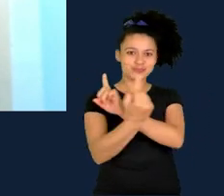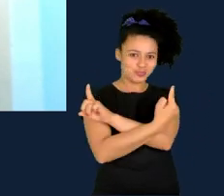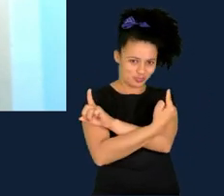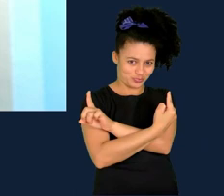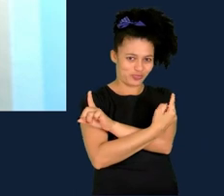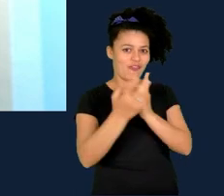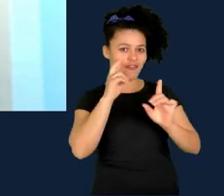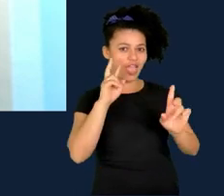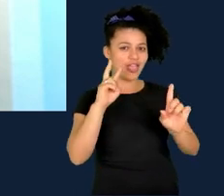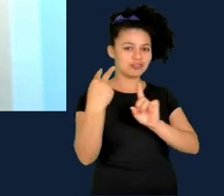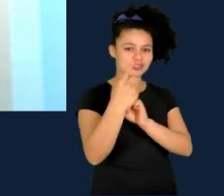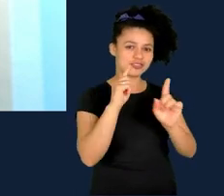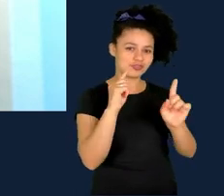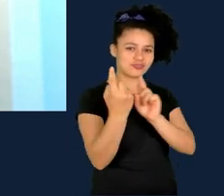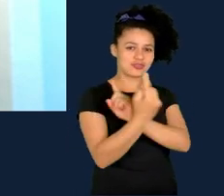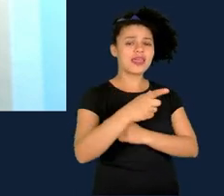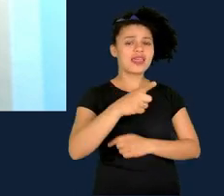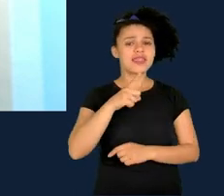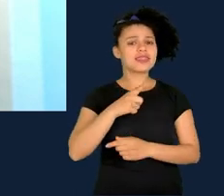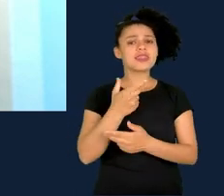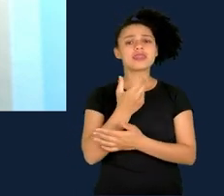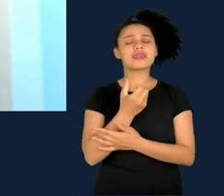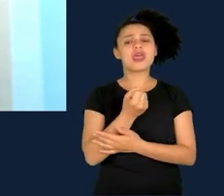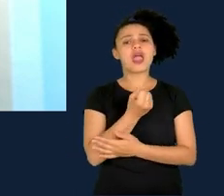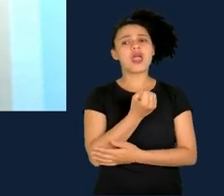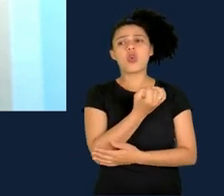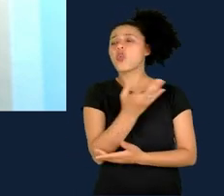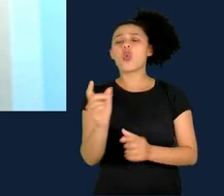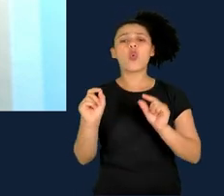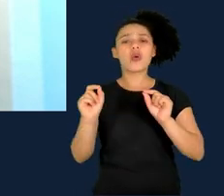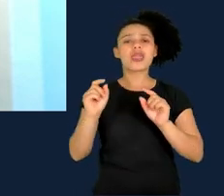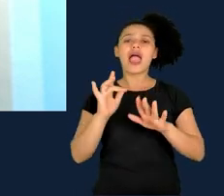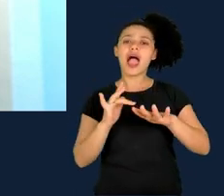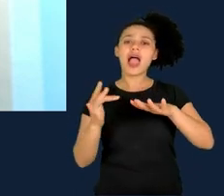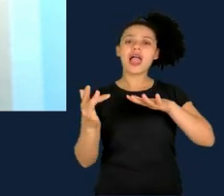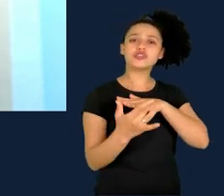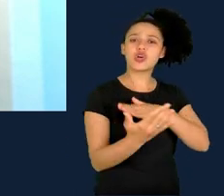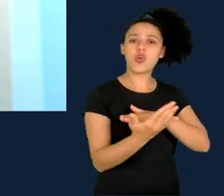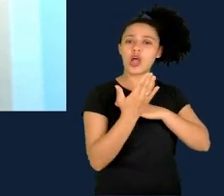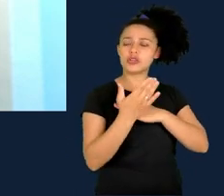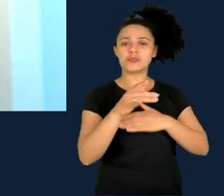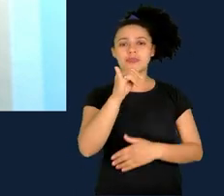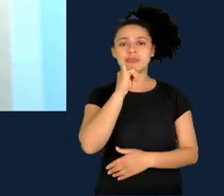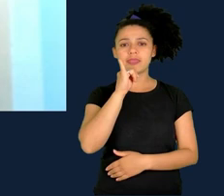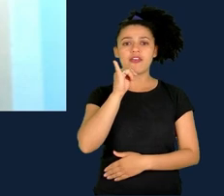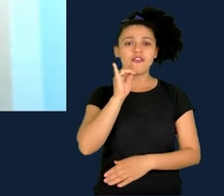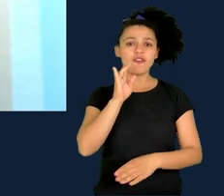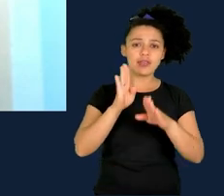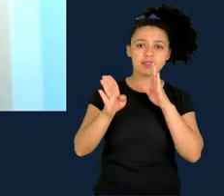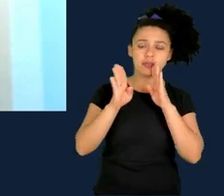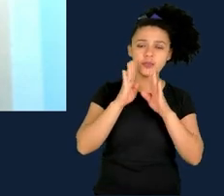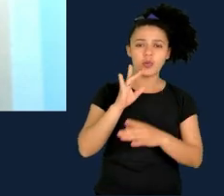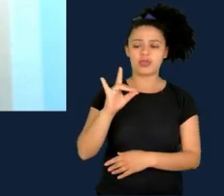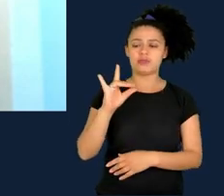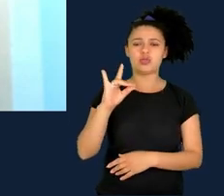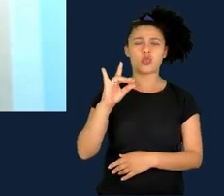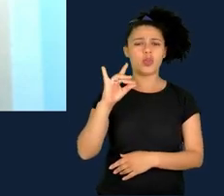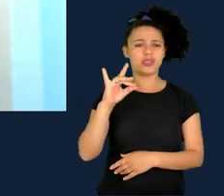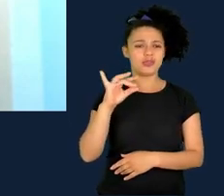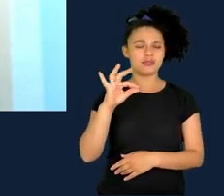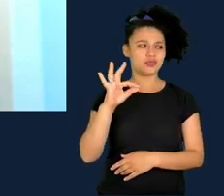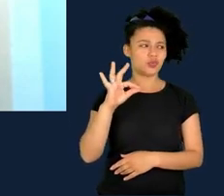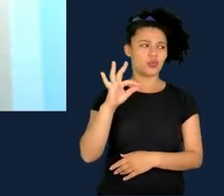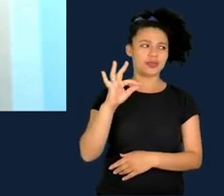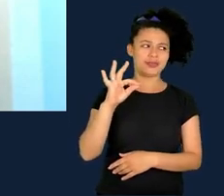os dados das redes sociais, essa massa de dados que é gerada pelo Twitter, o Facebook, pode ajudar na comunicação